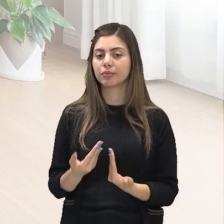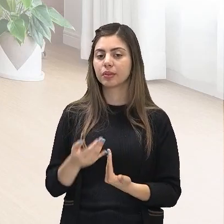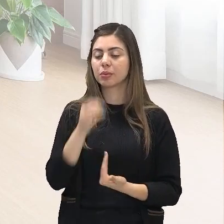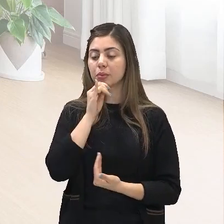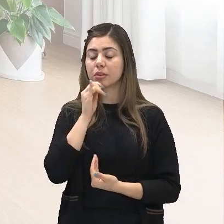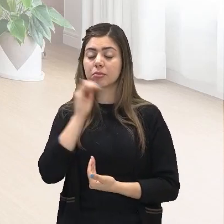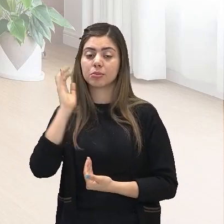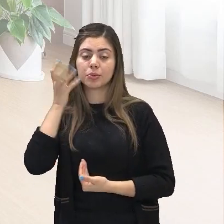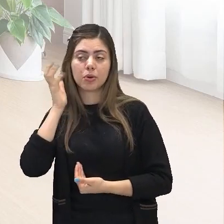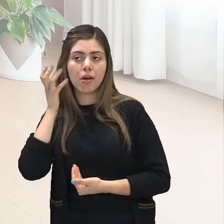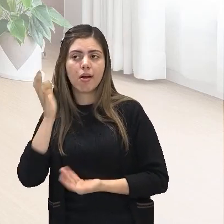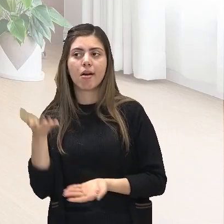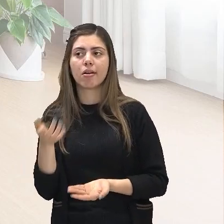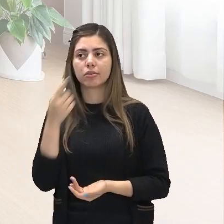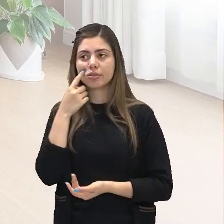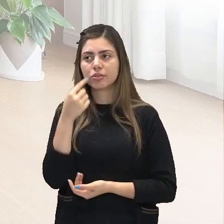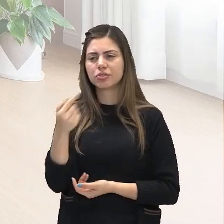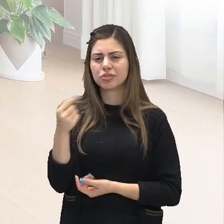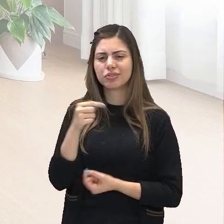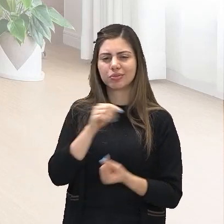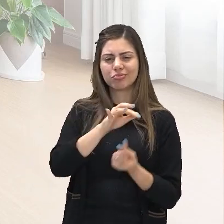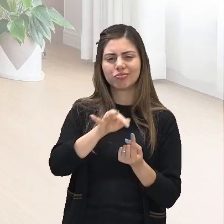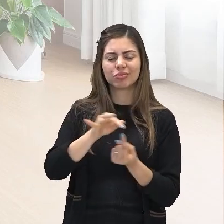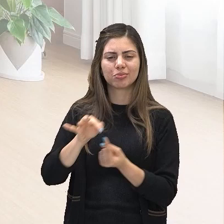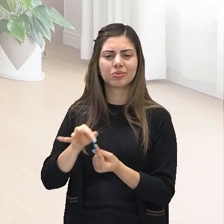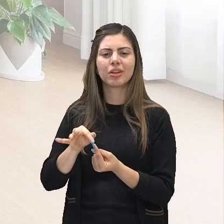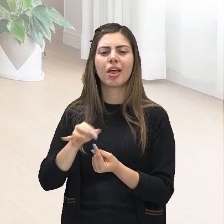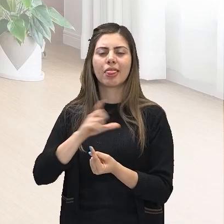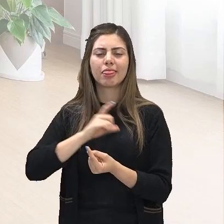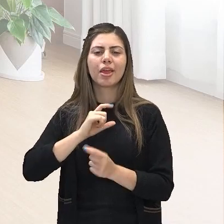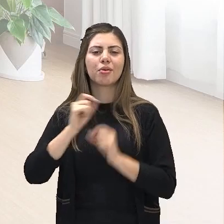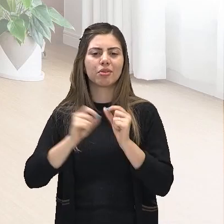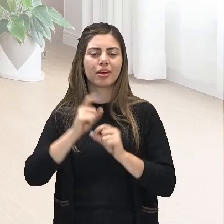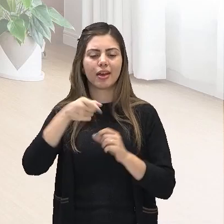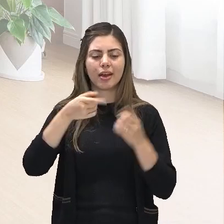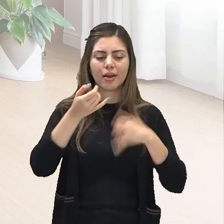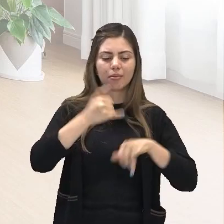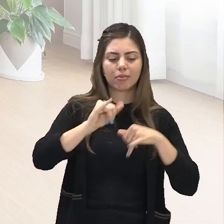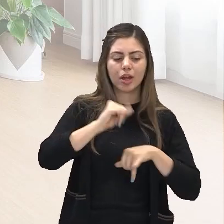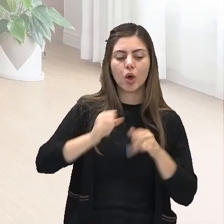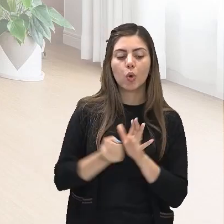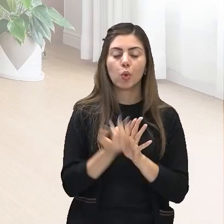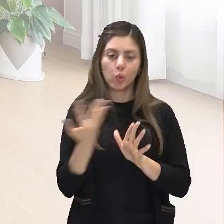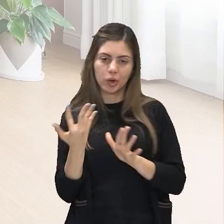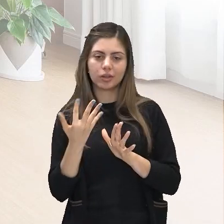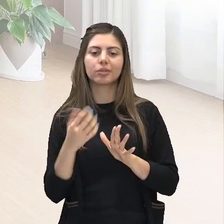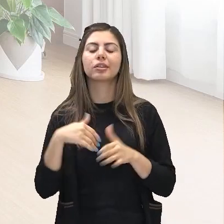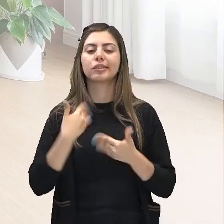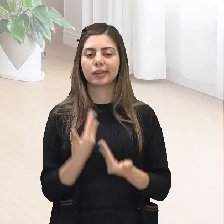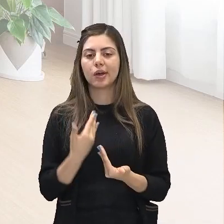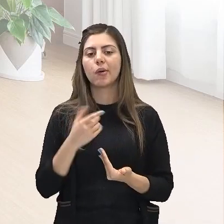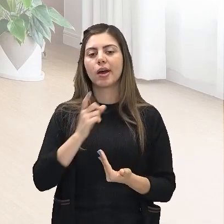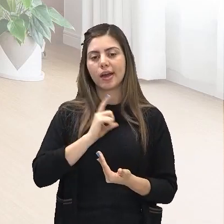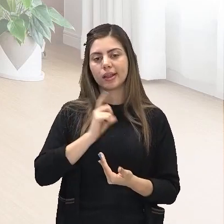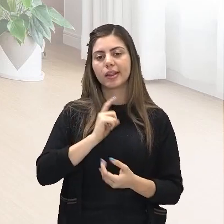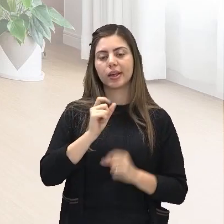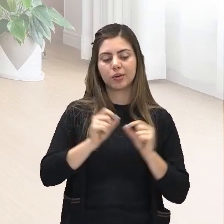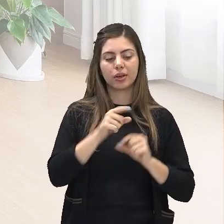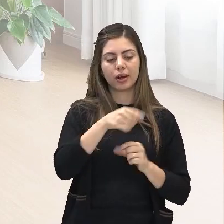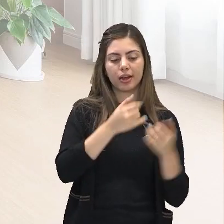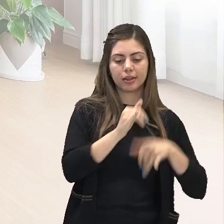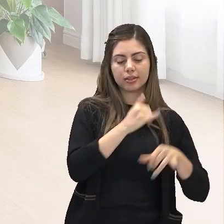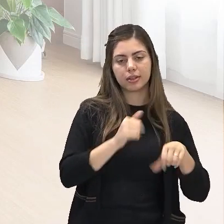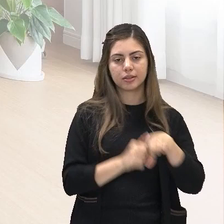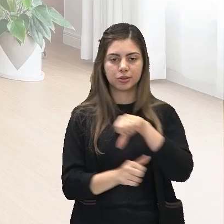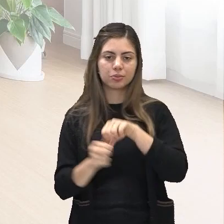né, do home theater, tem ali a sua potência, então está relacionada com a forma que ele vai transformar ali em eletricidade,